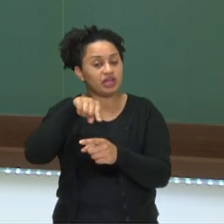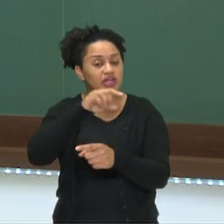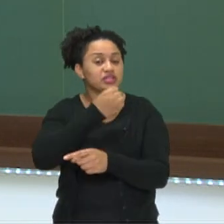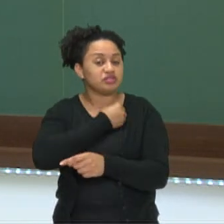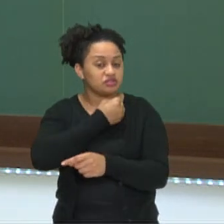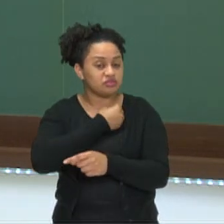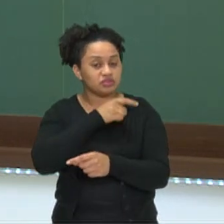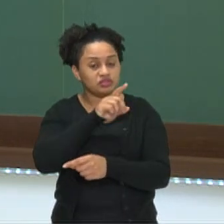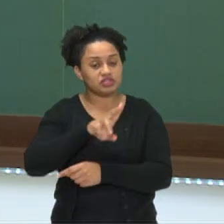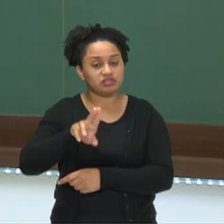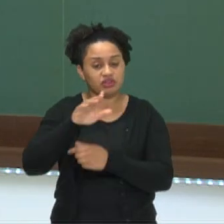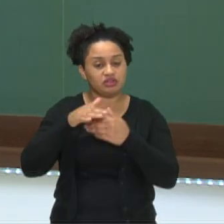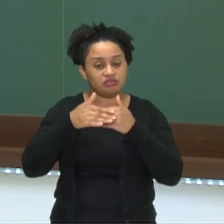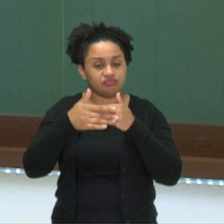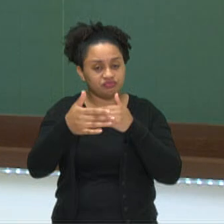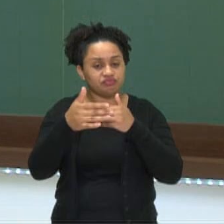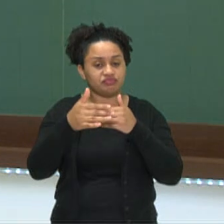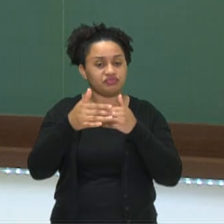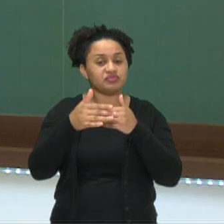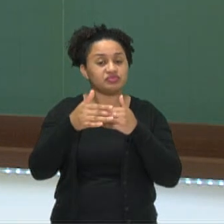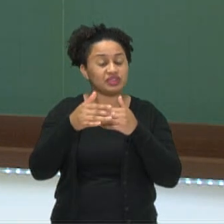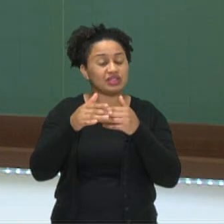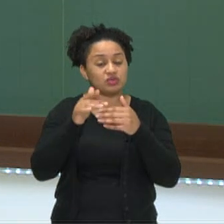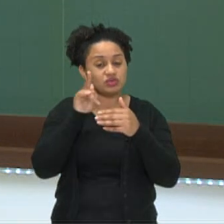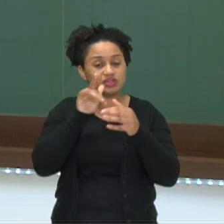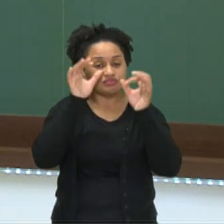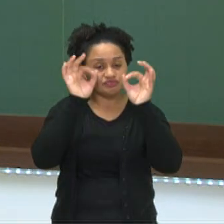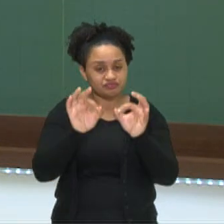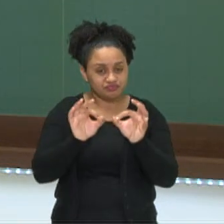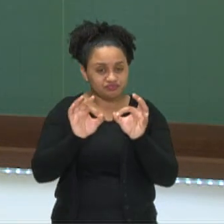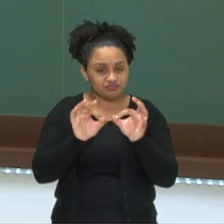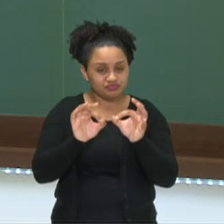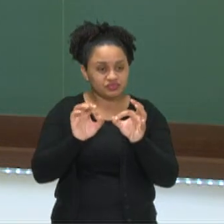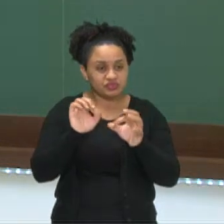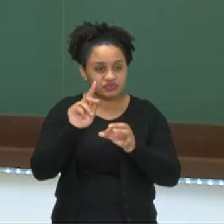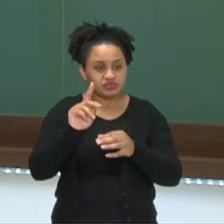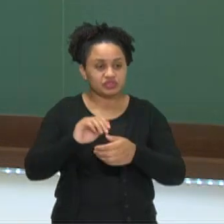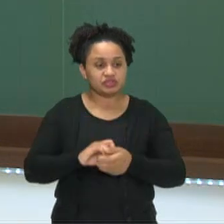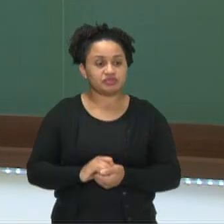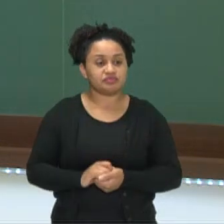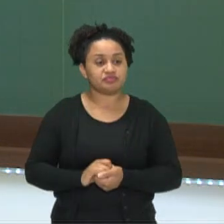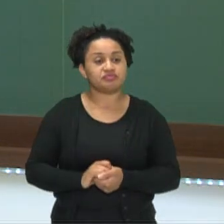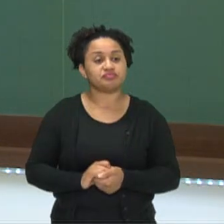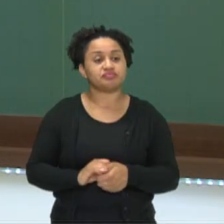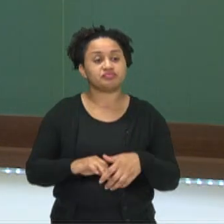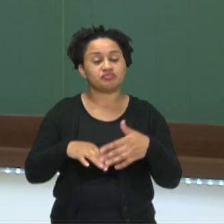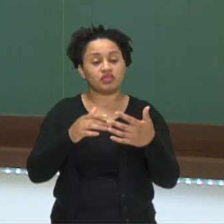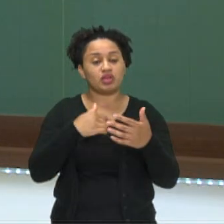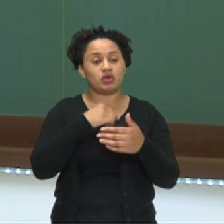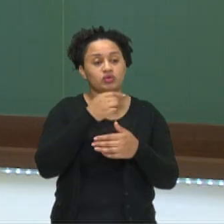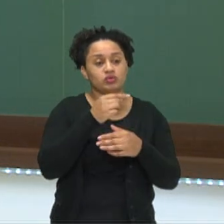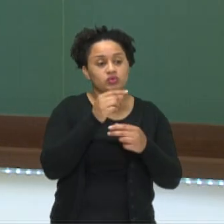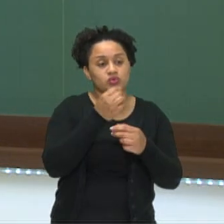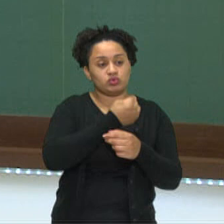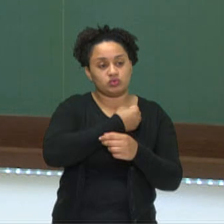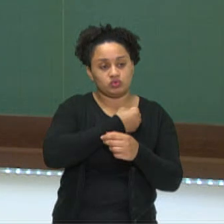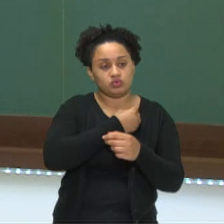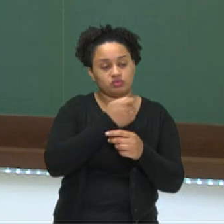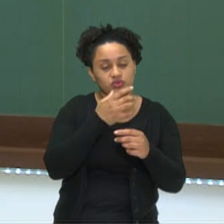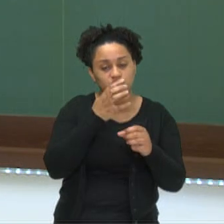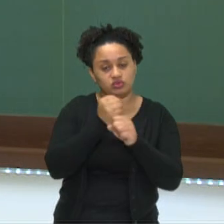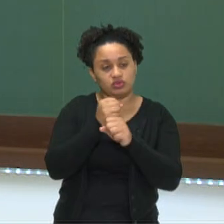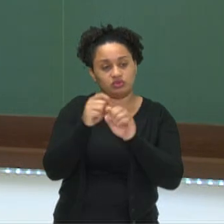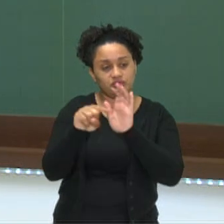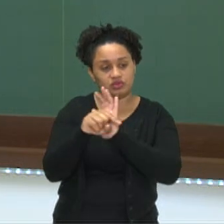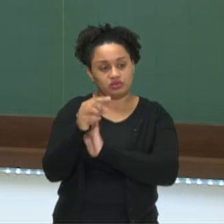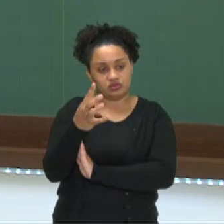você vai usar no desmembramento. Vai dar bem certinho. Tá bom? Então, no caso aqui, ó, 2 números que somados dão menos 4 e